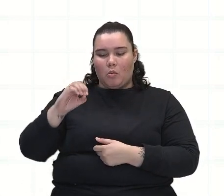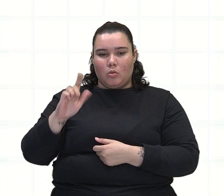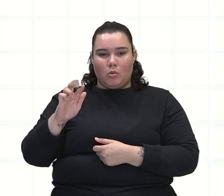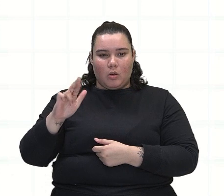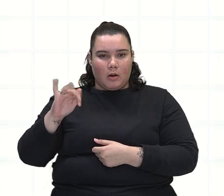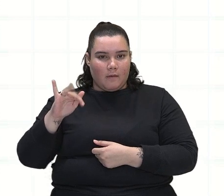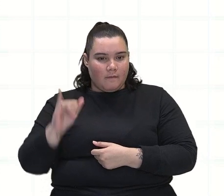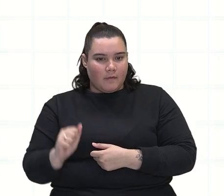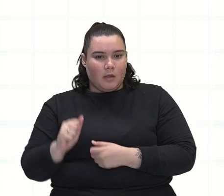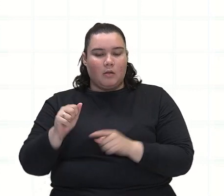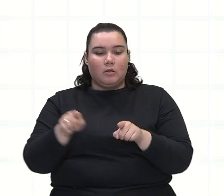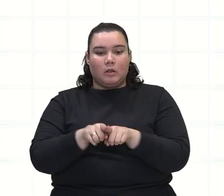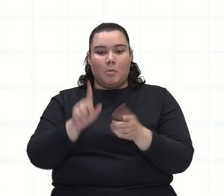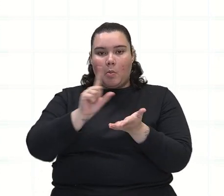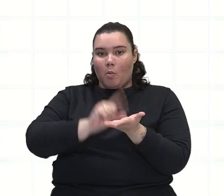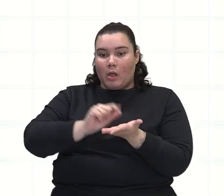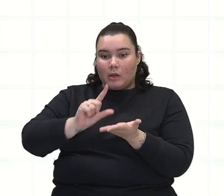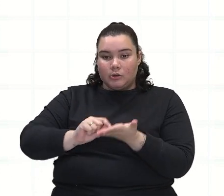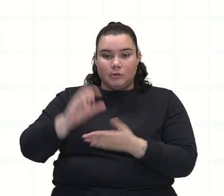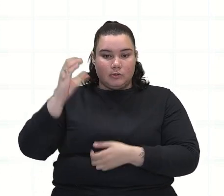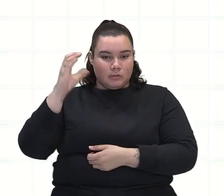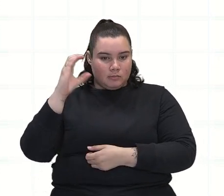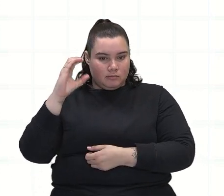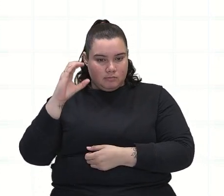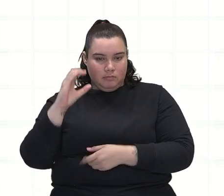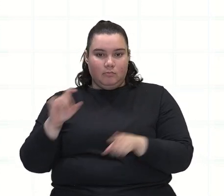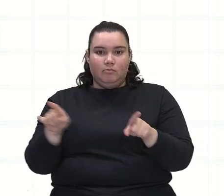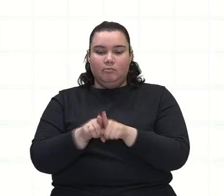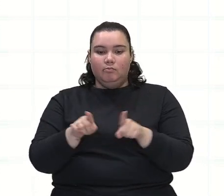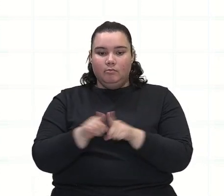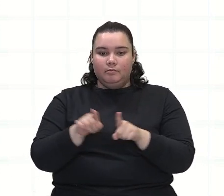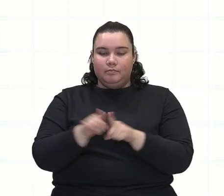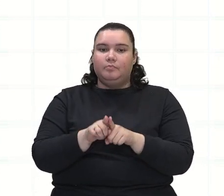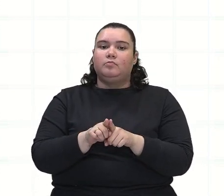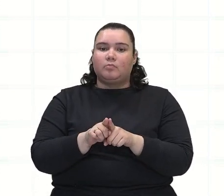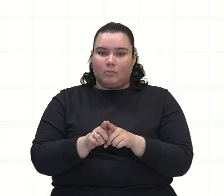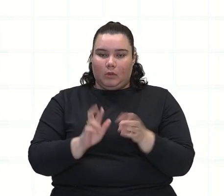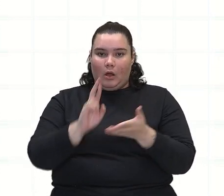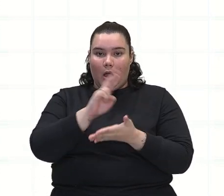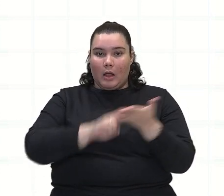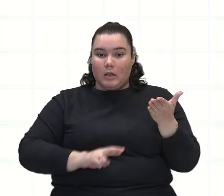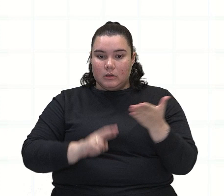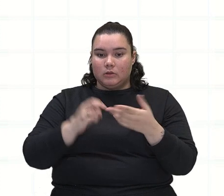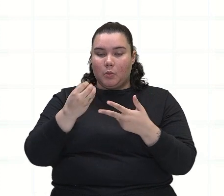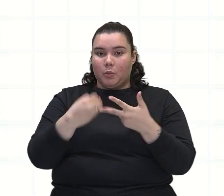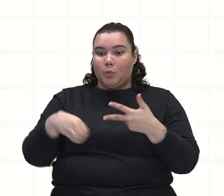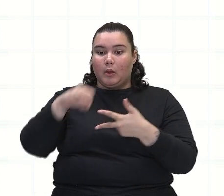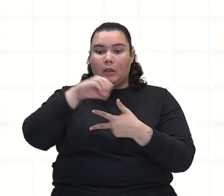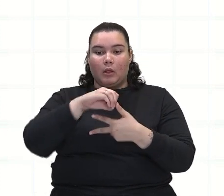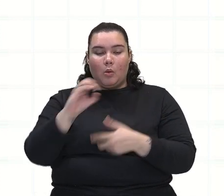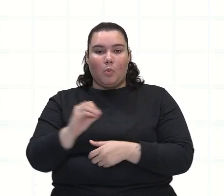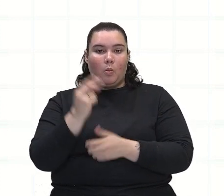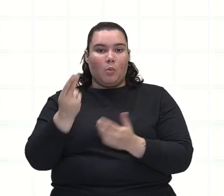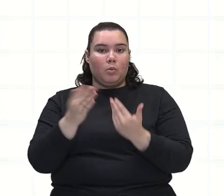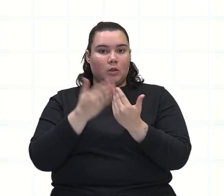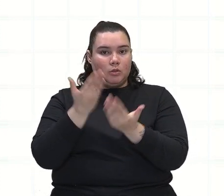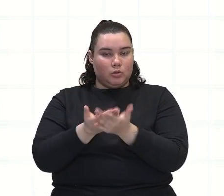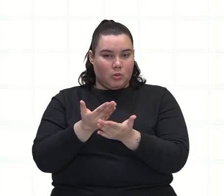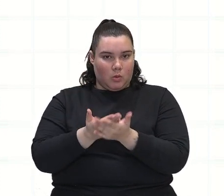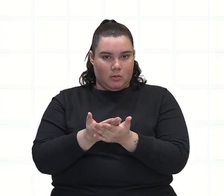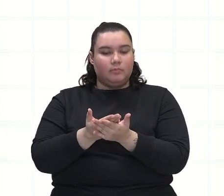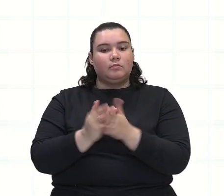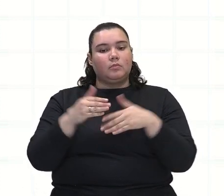a conferência, o artigo de divulgação científica e a redação do Enem ou escolar. Tem que apresentar